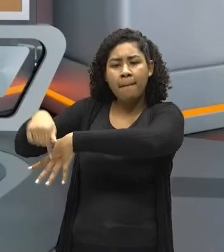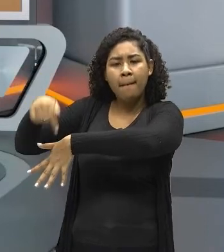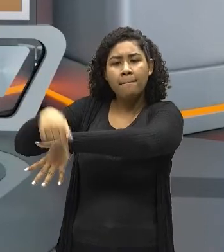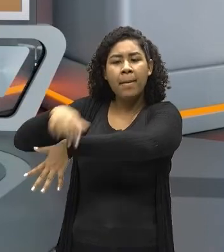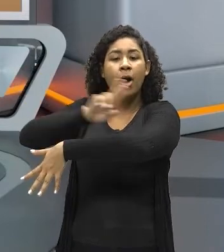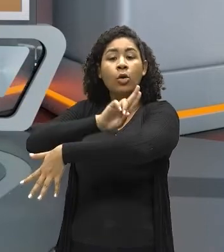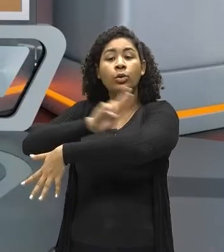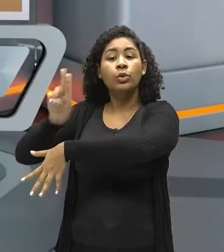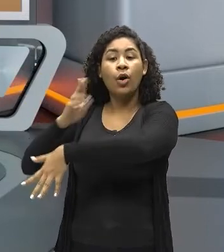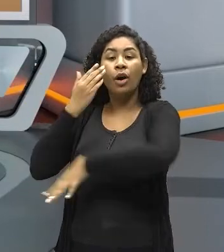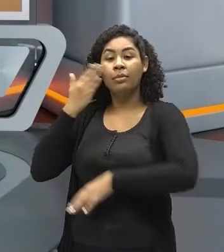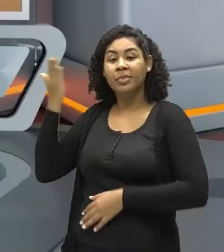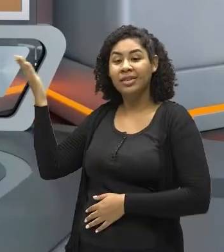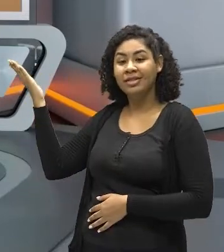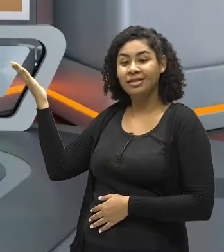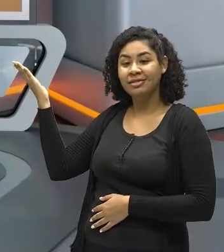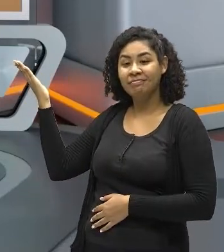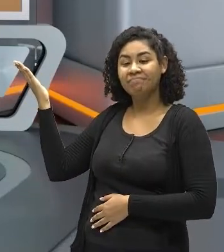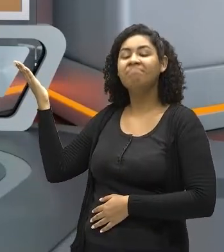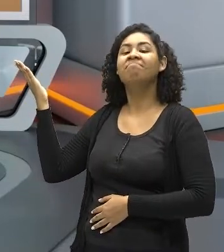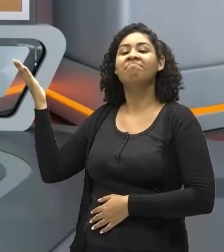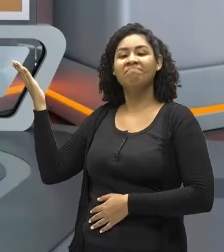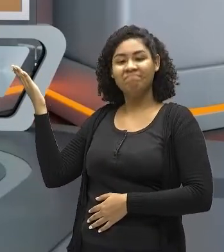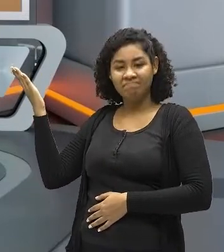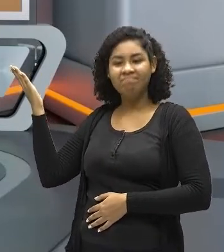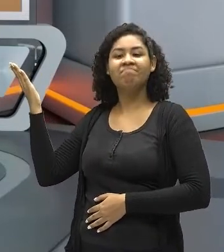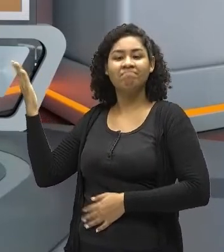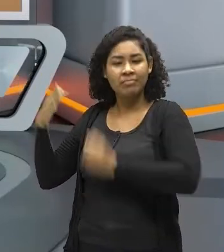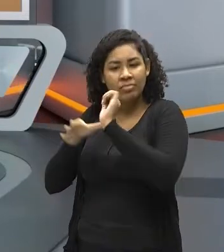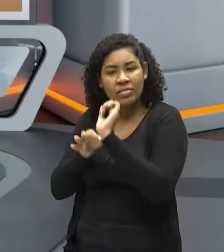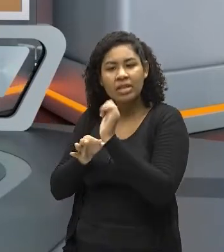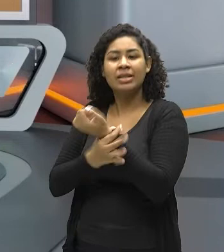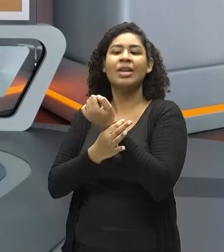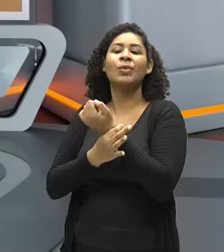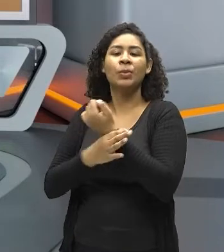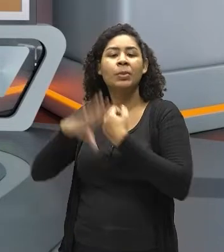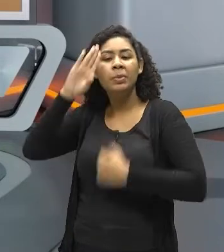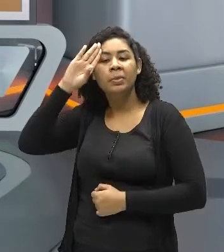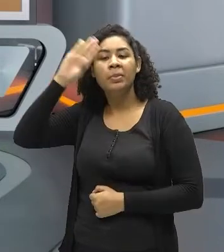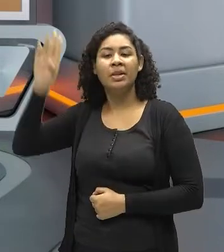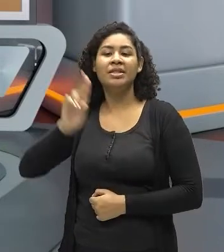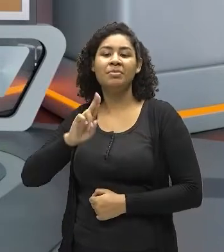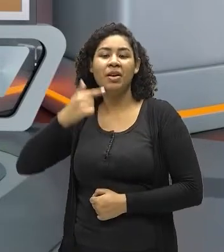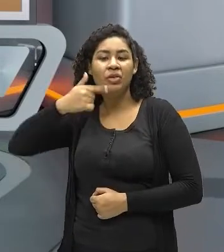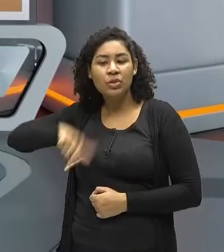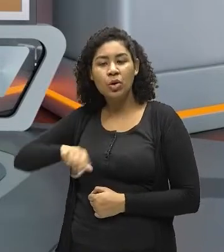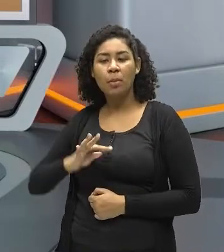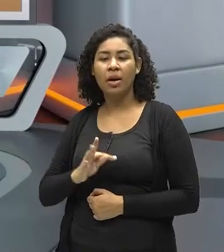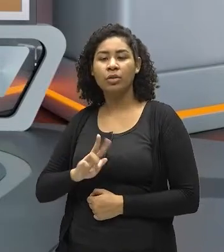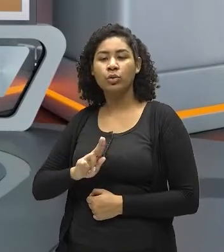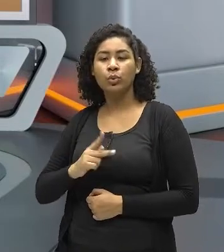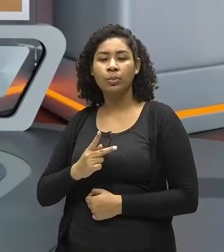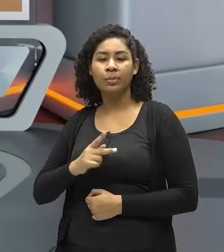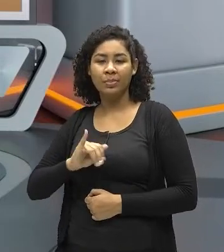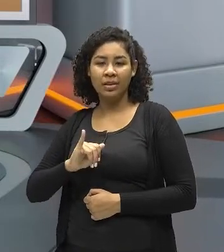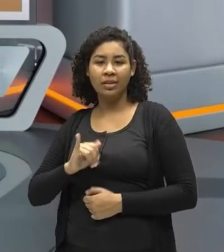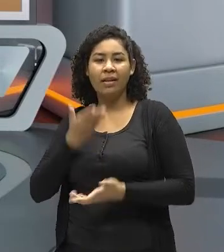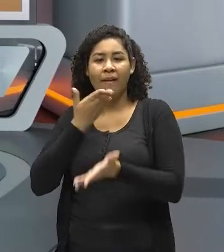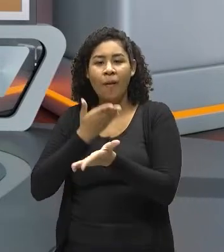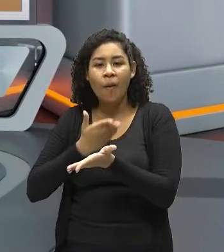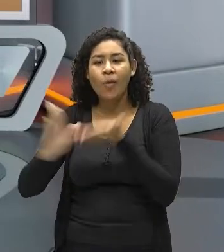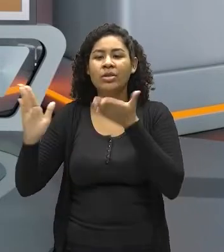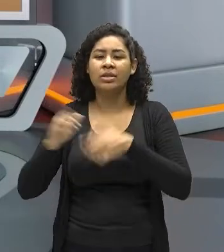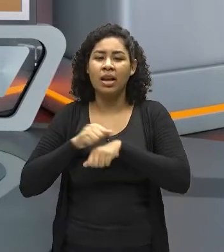família linguística que sustentam esse tronco tupi. E aí essa árvore floresce, floresce.